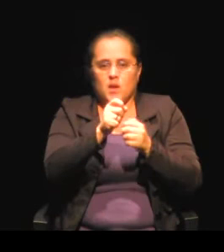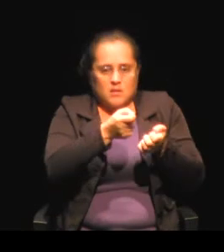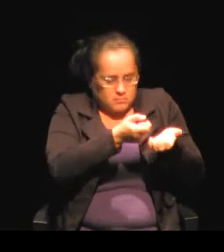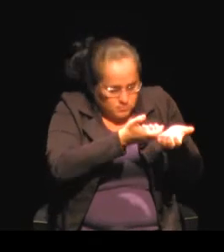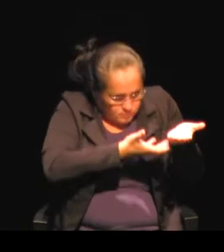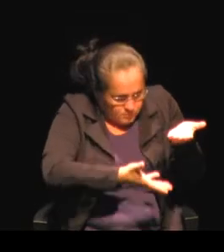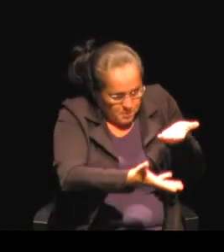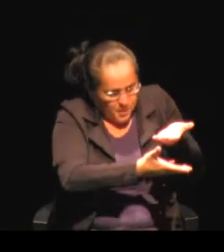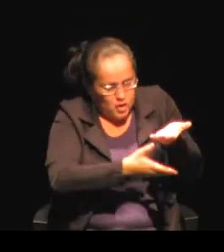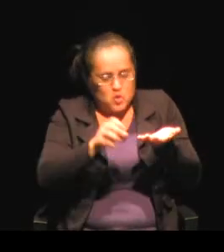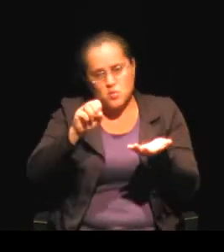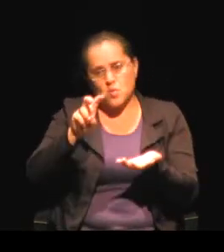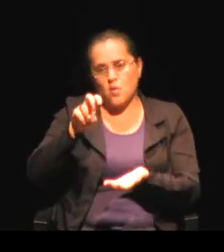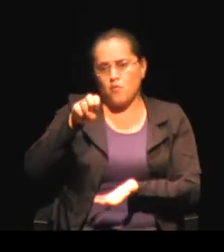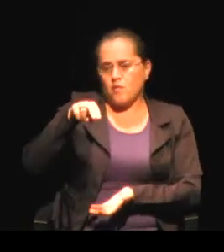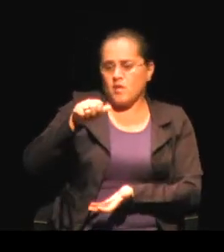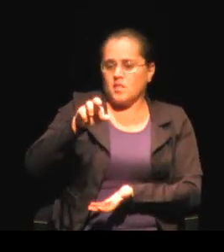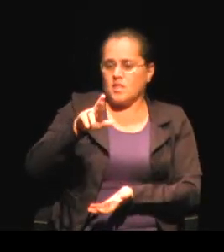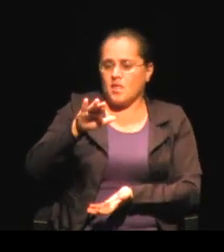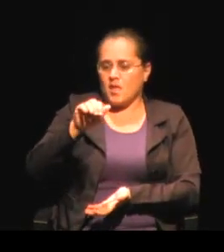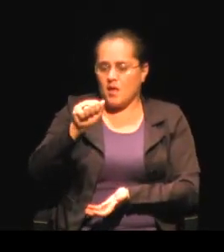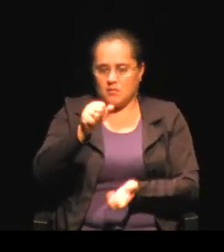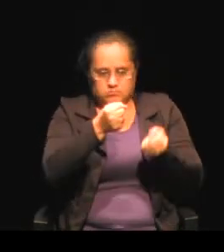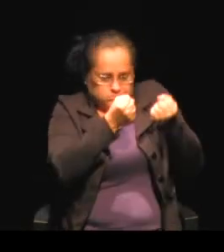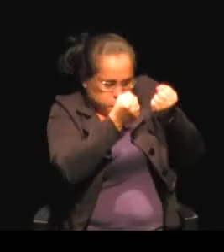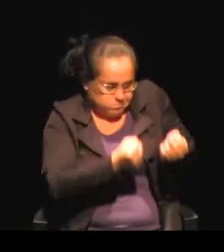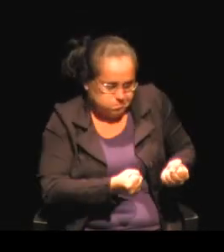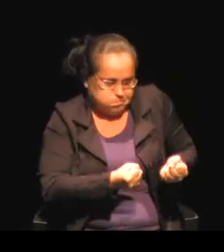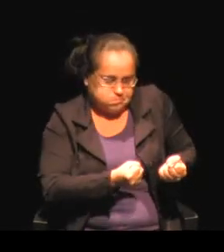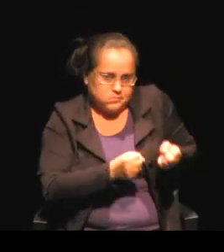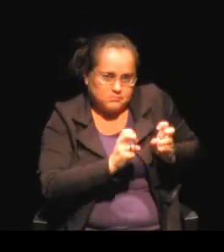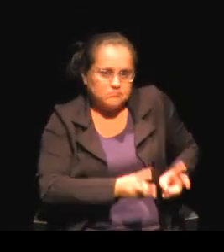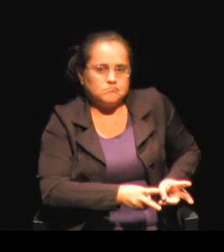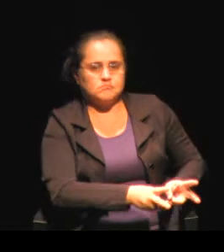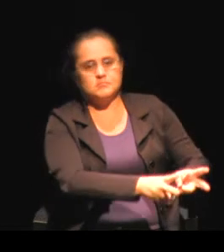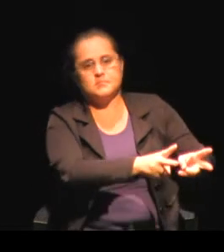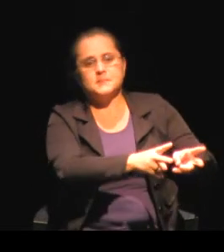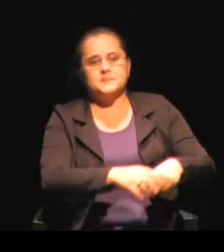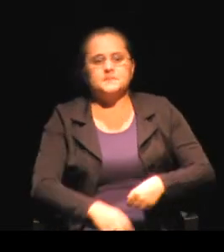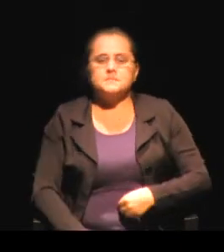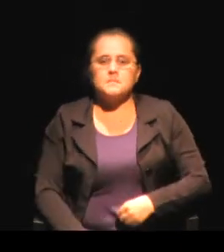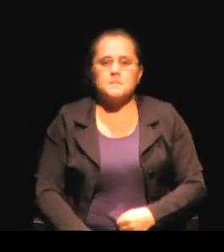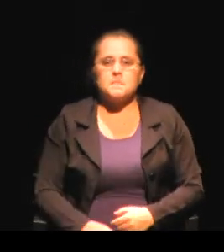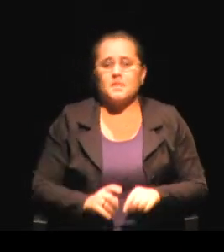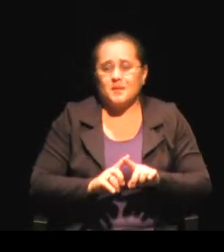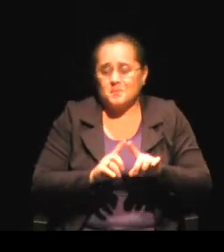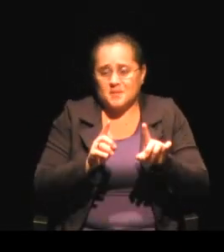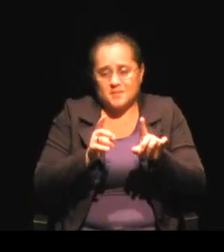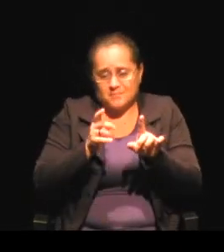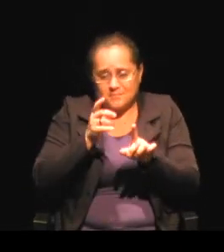que estava aqui, o que estava sustentando era a alvenaria que estava sustentando o que a sustentou um dia. Então, estava assim,